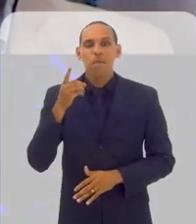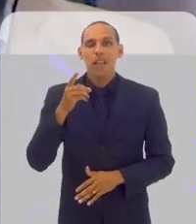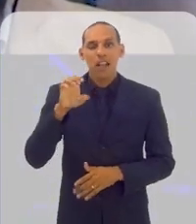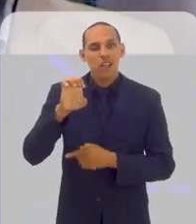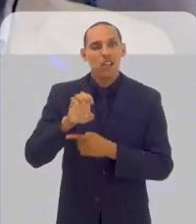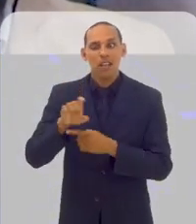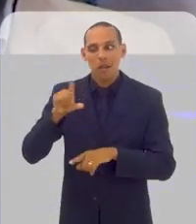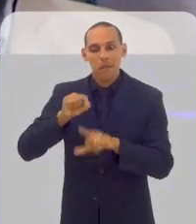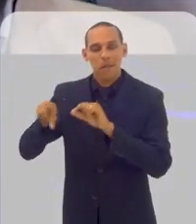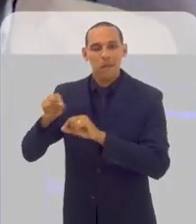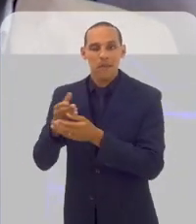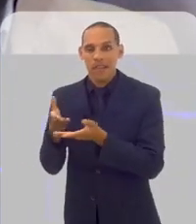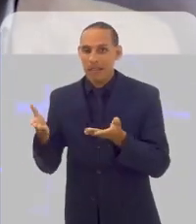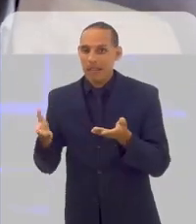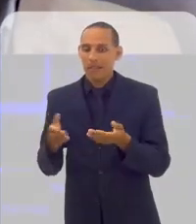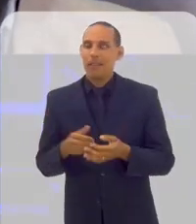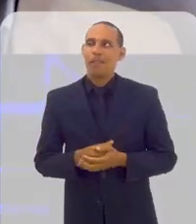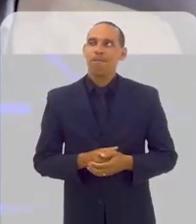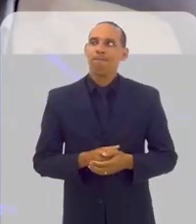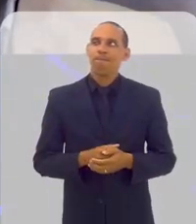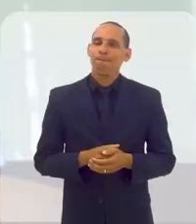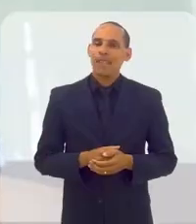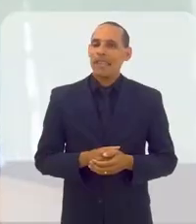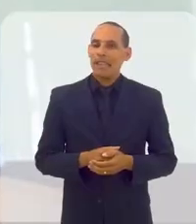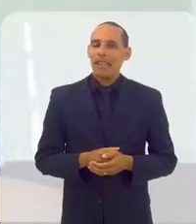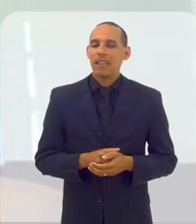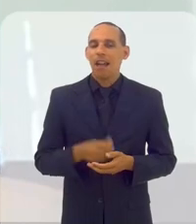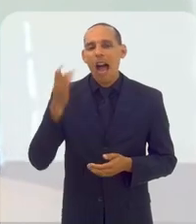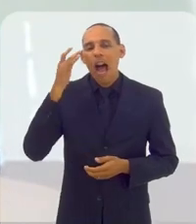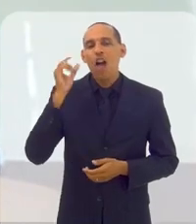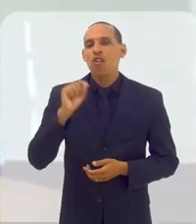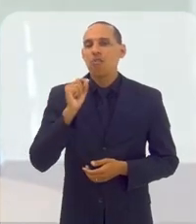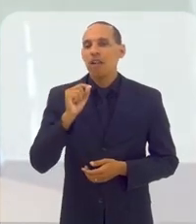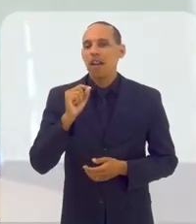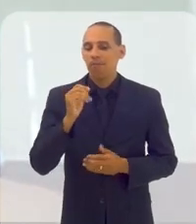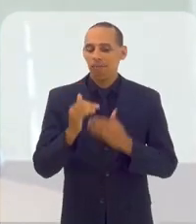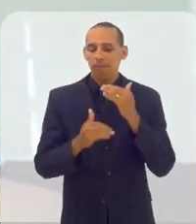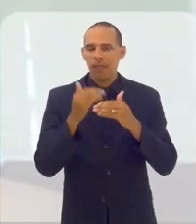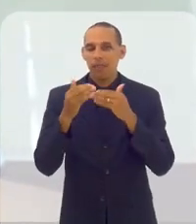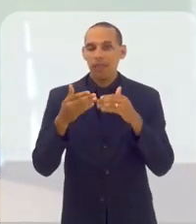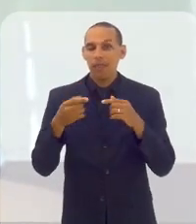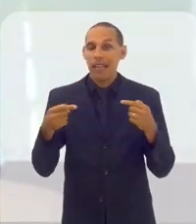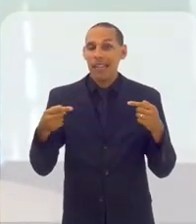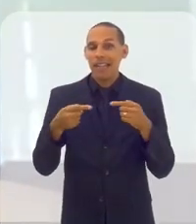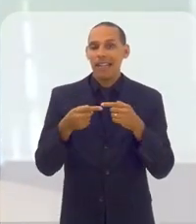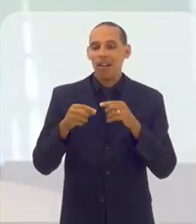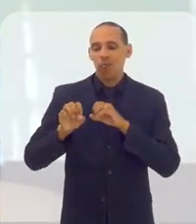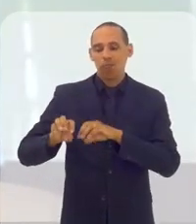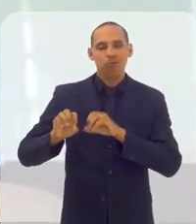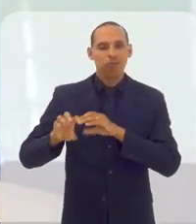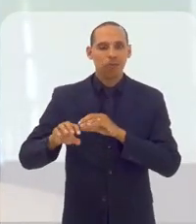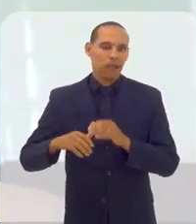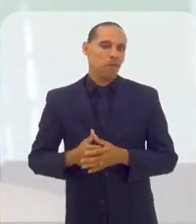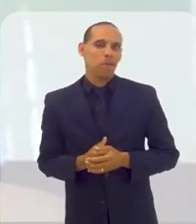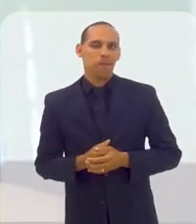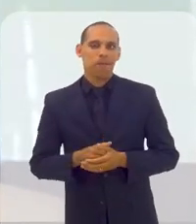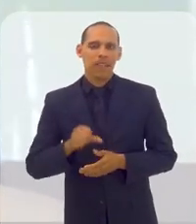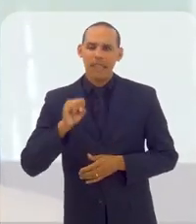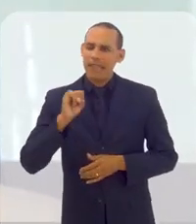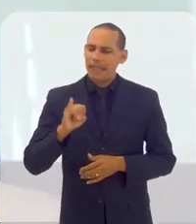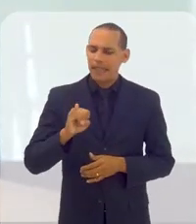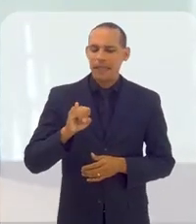estaduais eleitos Olha eu acho que o desenvolvimento passa pelo educação né se você tem